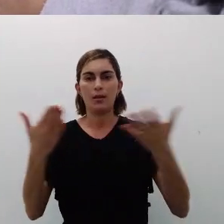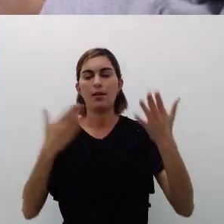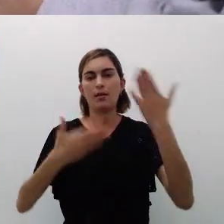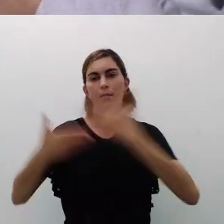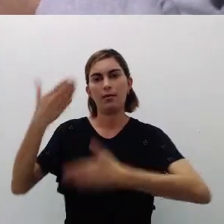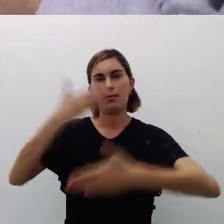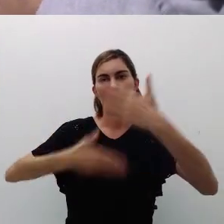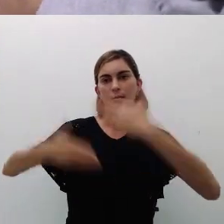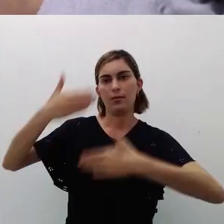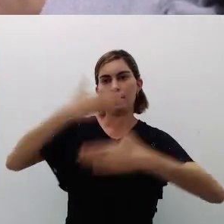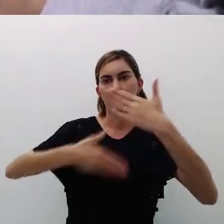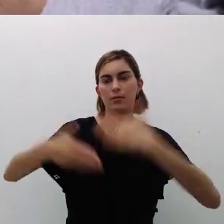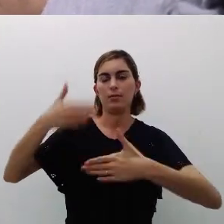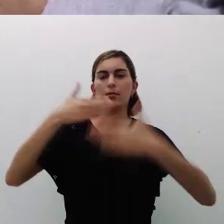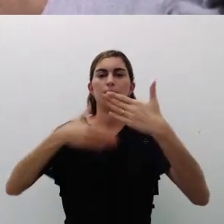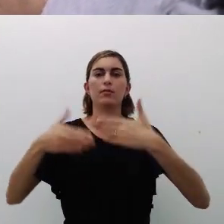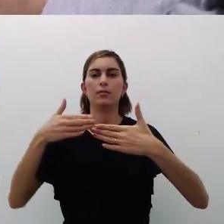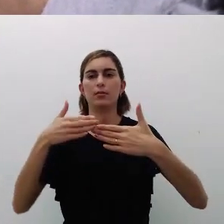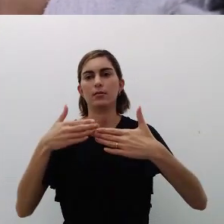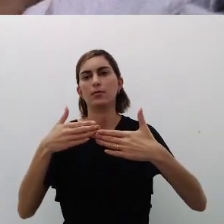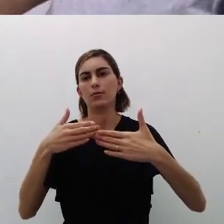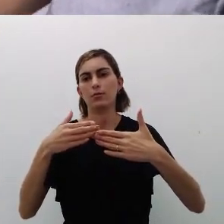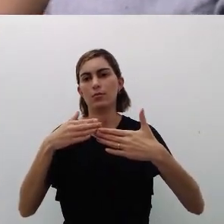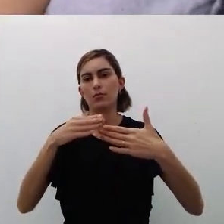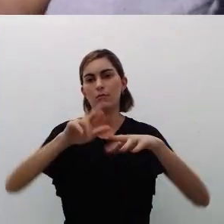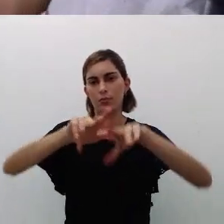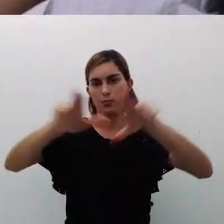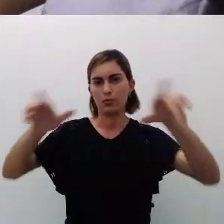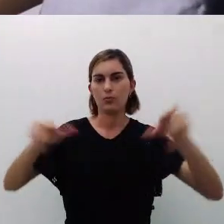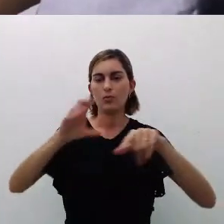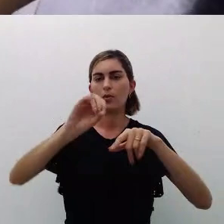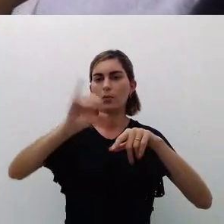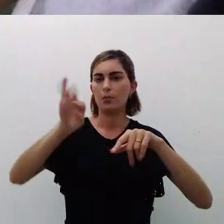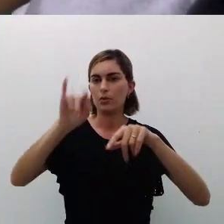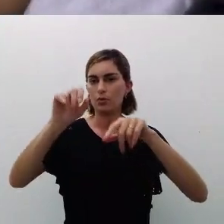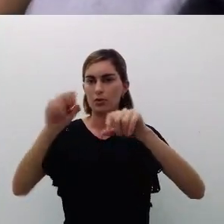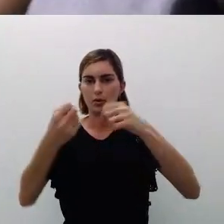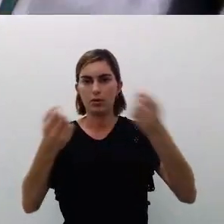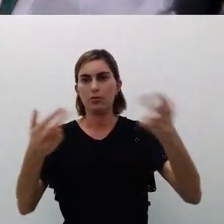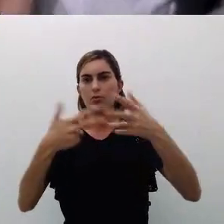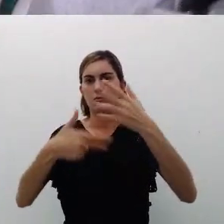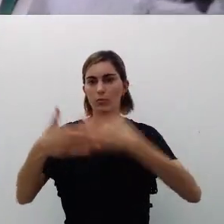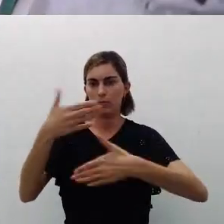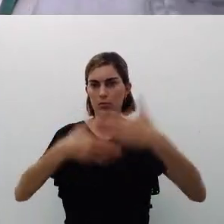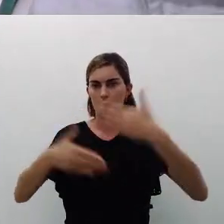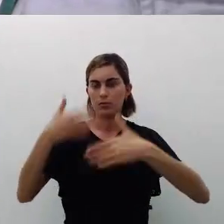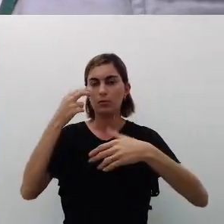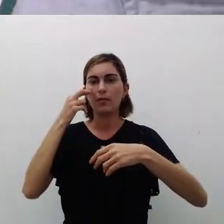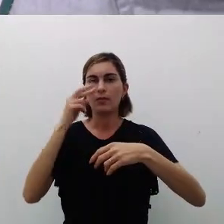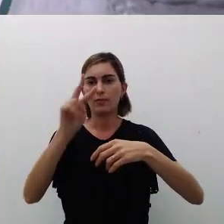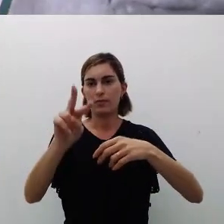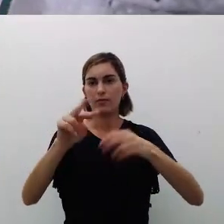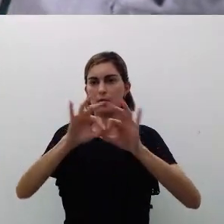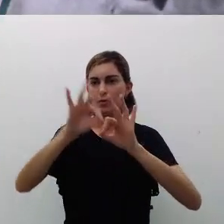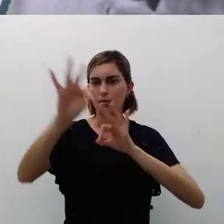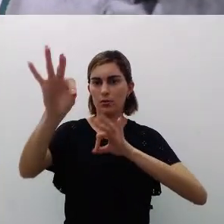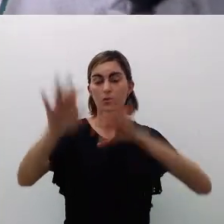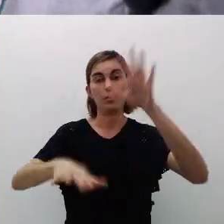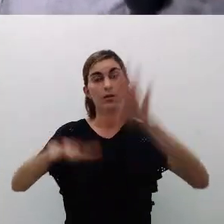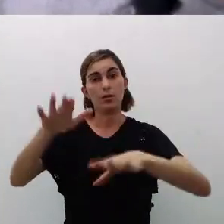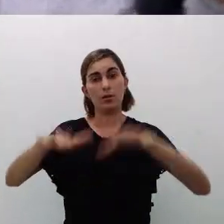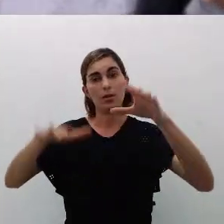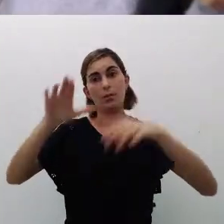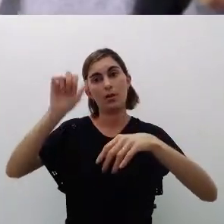né, dos objetos nessas escalas. Já vi que a distância aqui, dependendo do ângulo que a foto foi